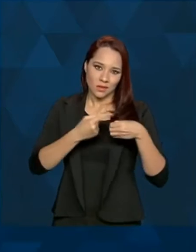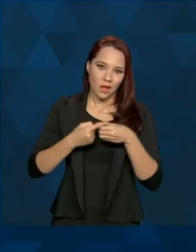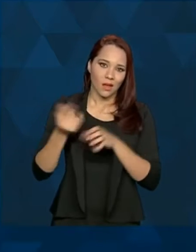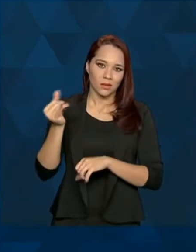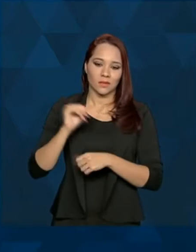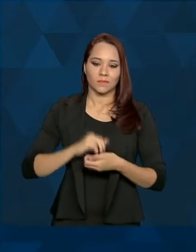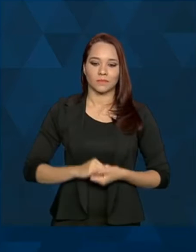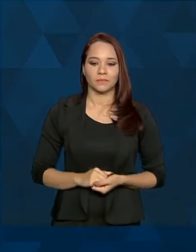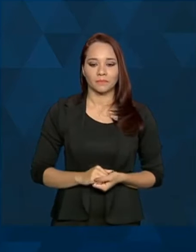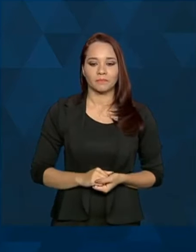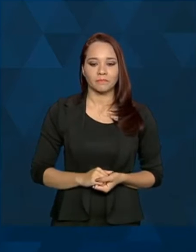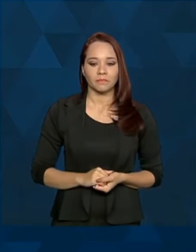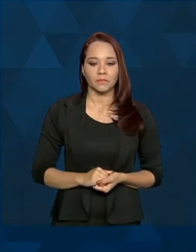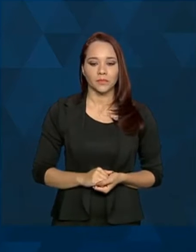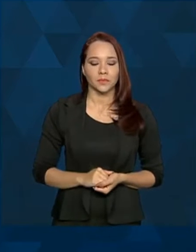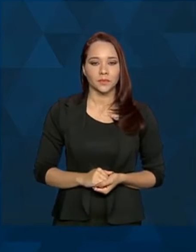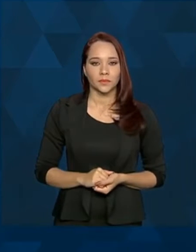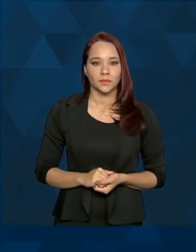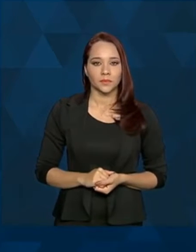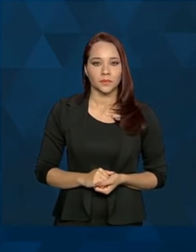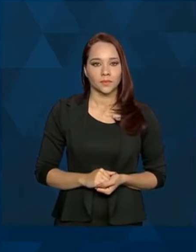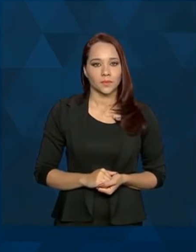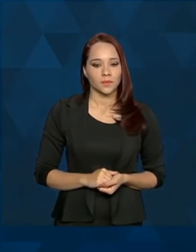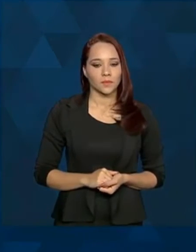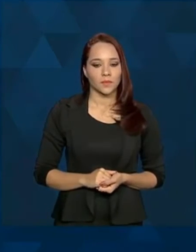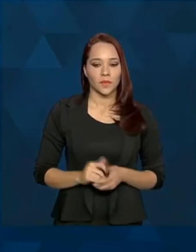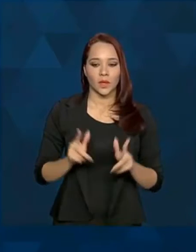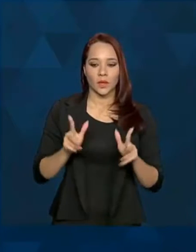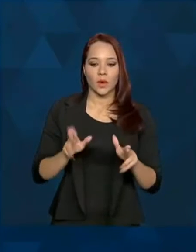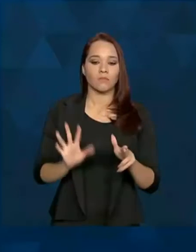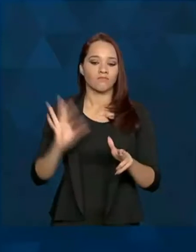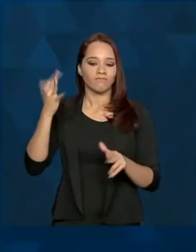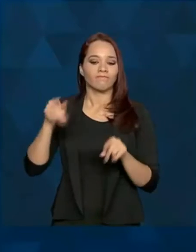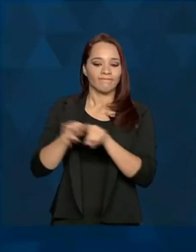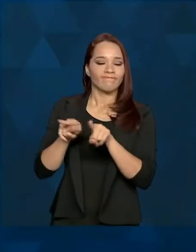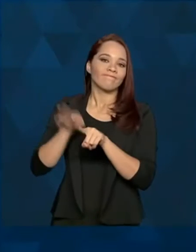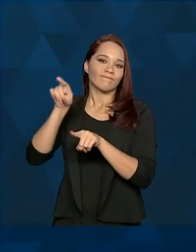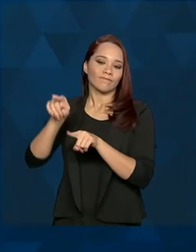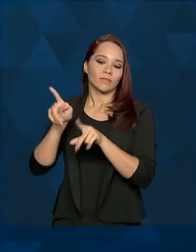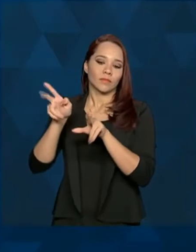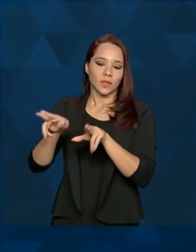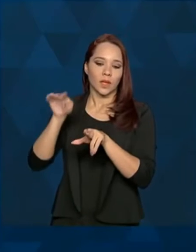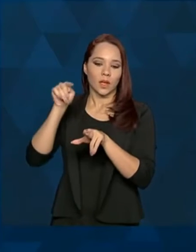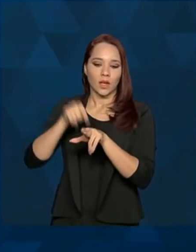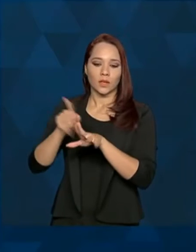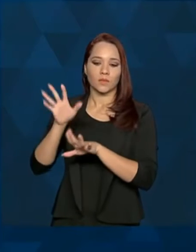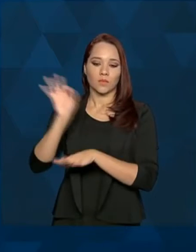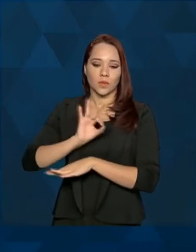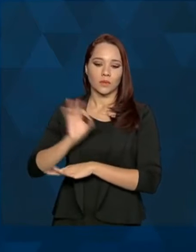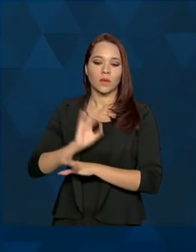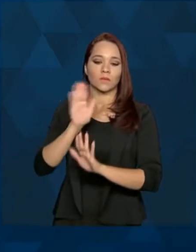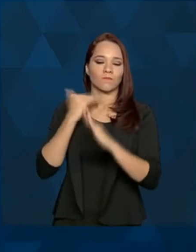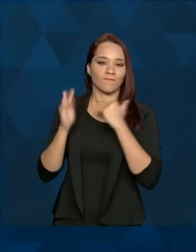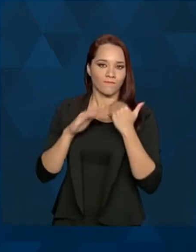capitais do país como um todo. A mesma coisa você verifica com relação aos óbitos,